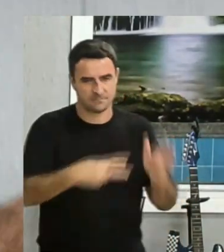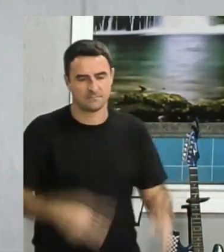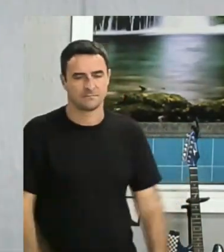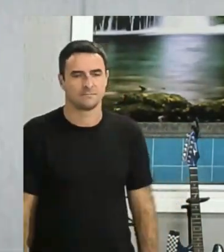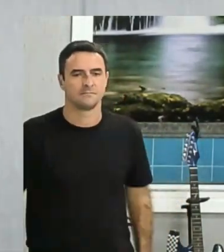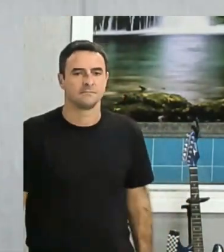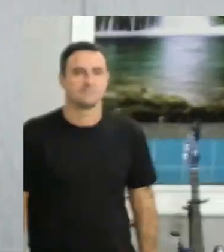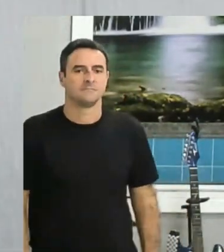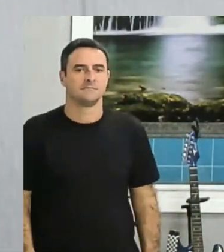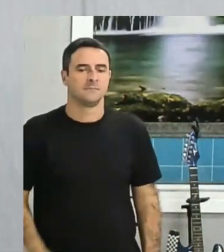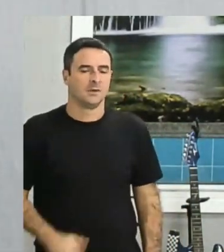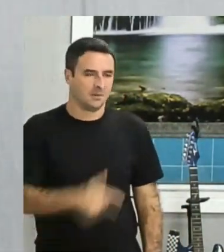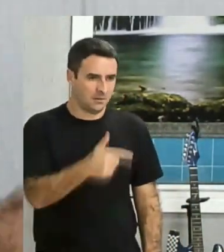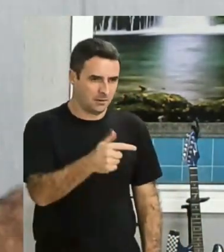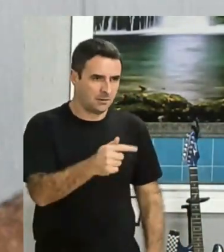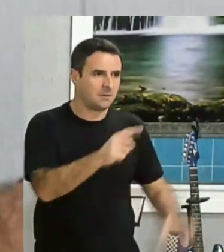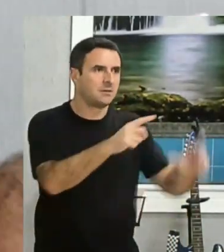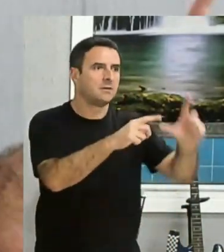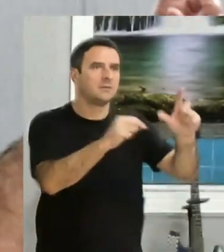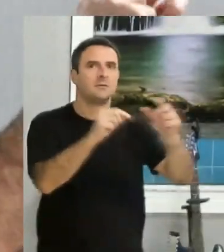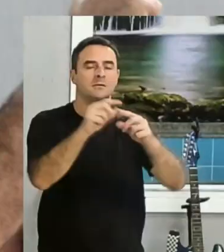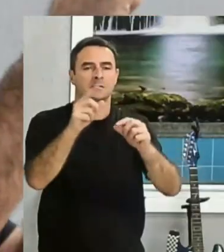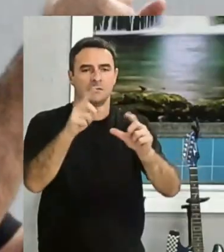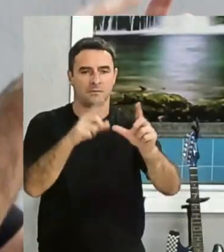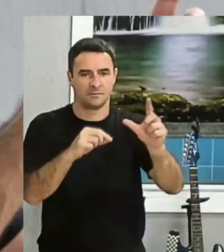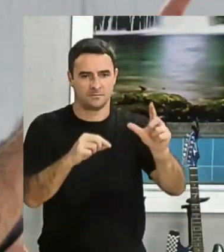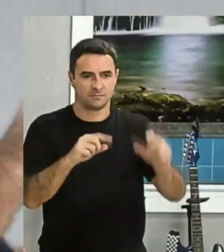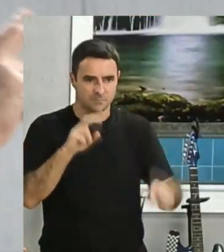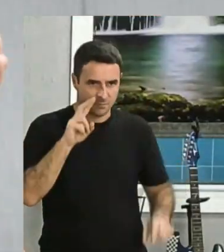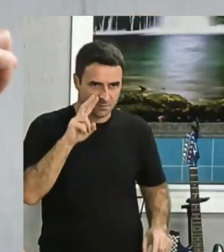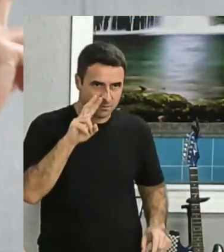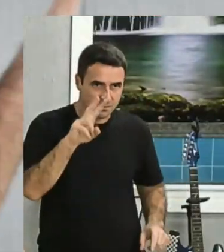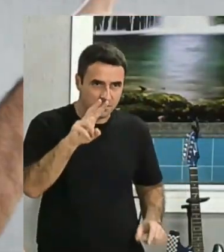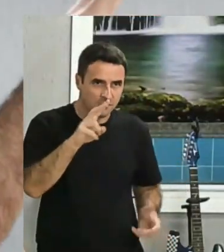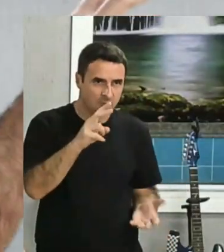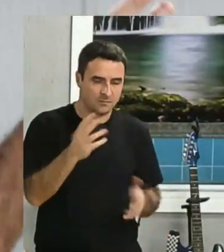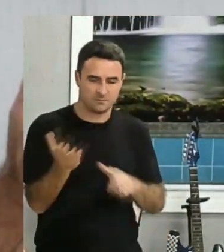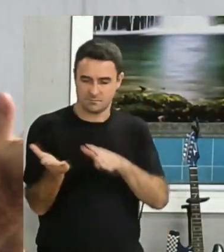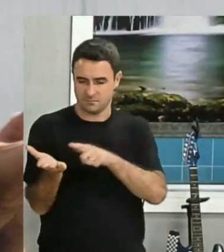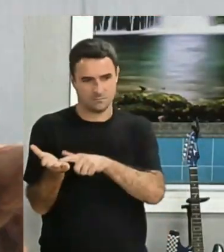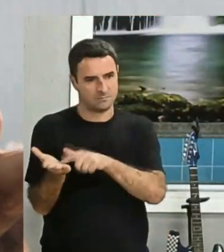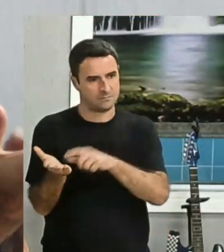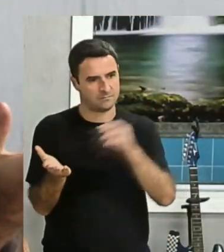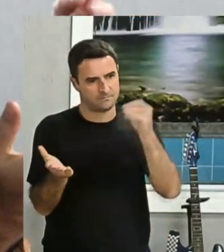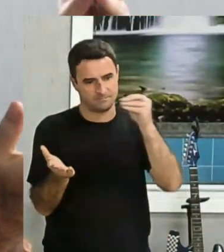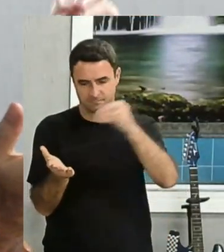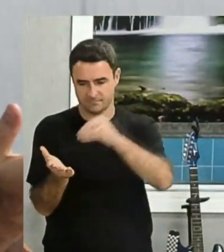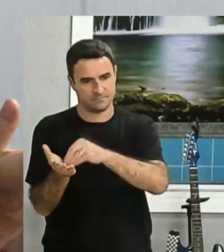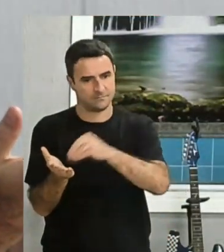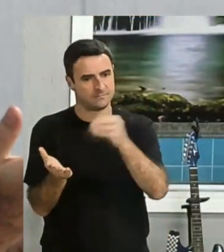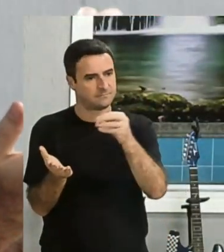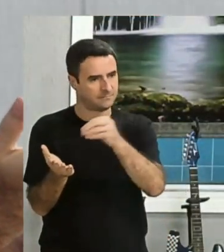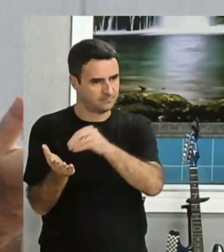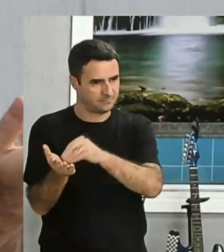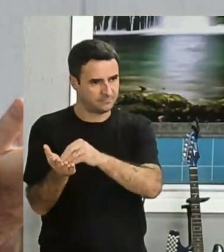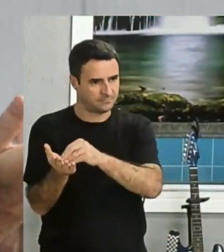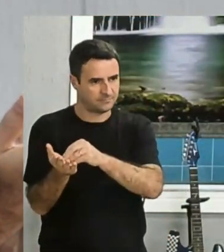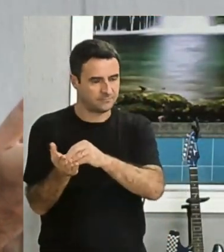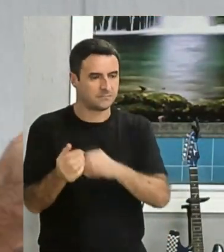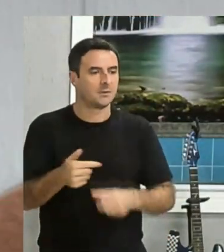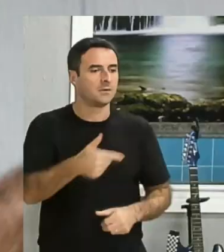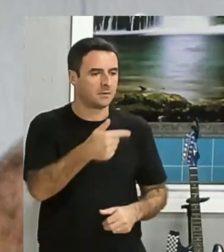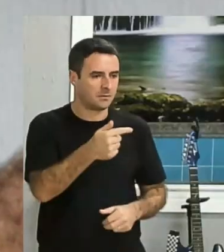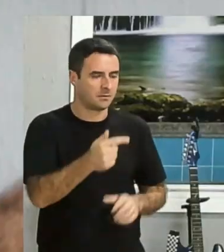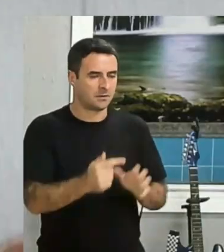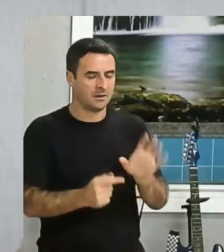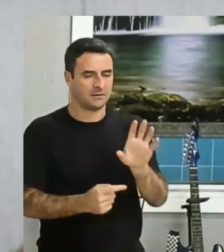Quanto ao mistério das 7 estrelas, que você viu na minha mão direita, e dos 7 candelabros de ouro, é